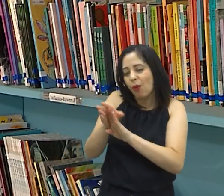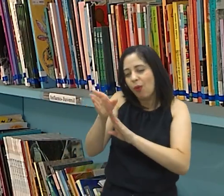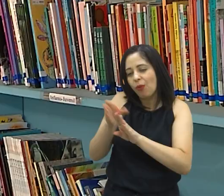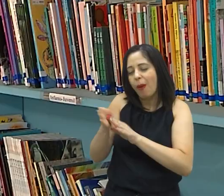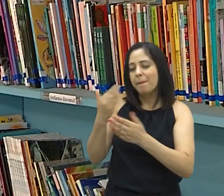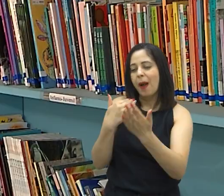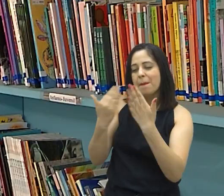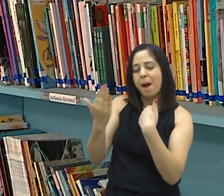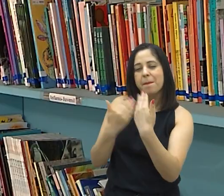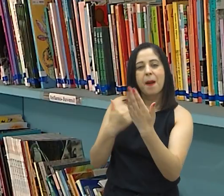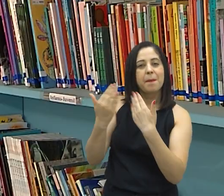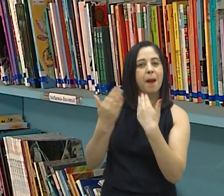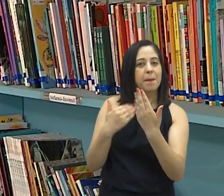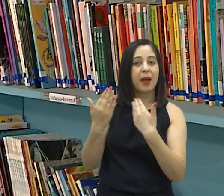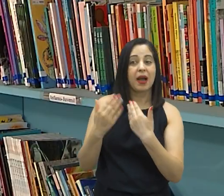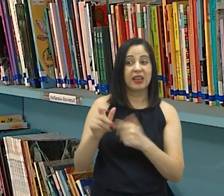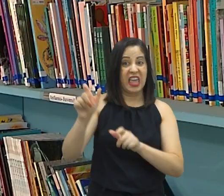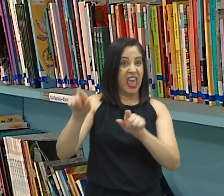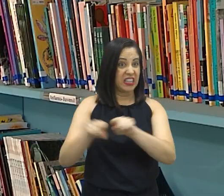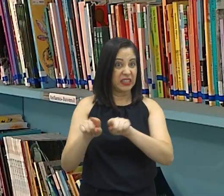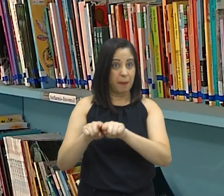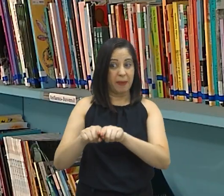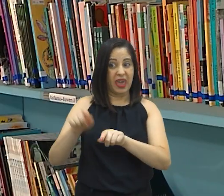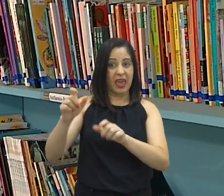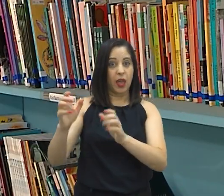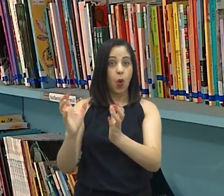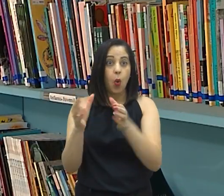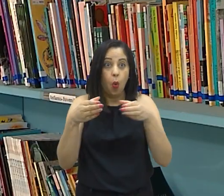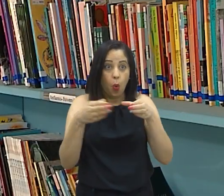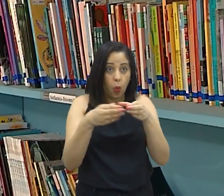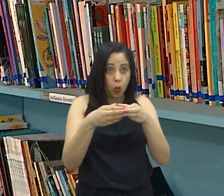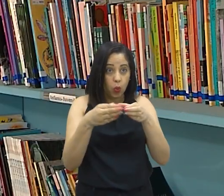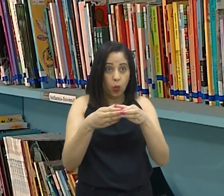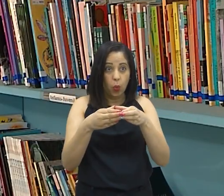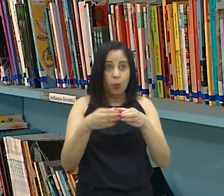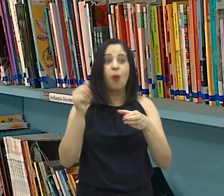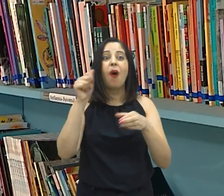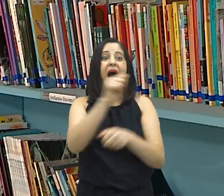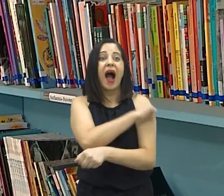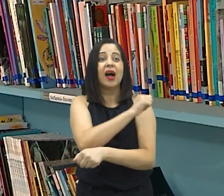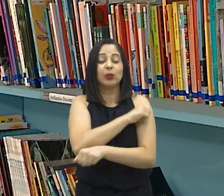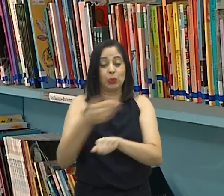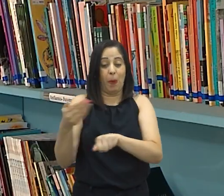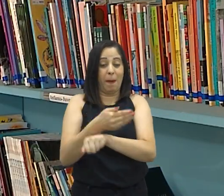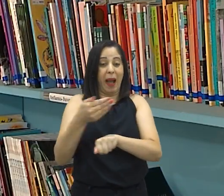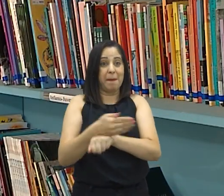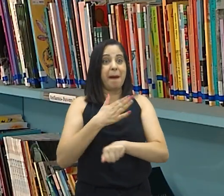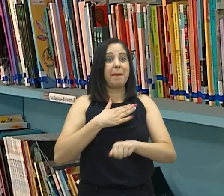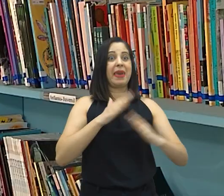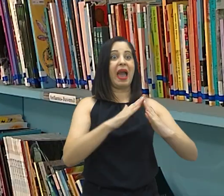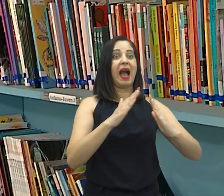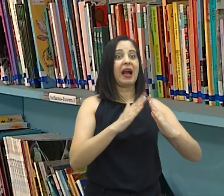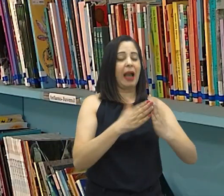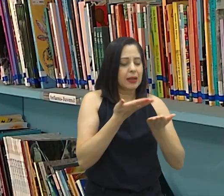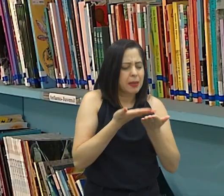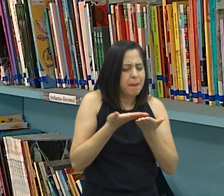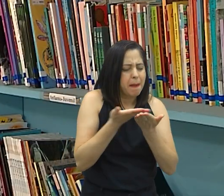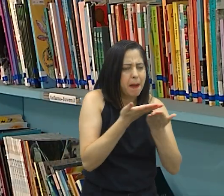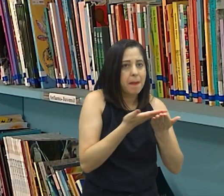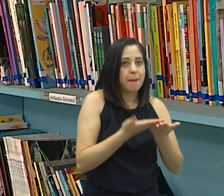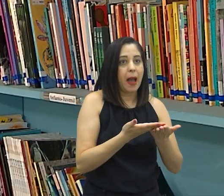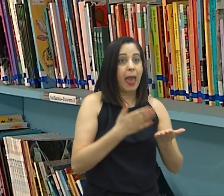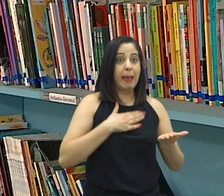né? Mas também alunos faziam um grupo de estudo, às vezes iam em casa, né? Mas sempre ela dedicando muito ao trabalho